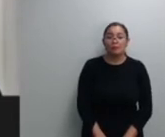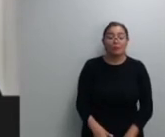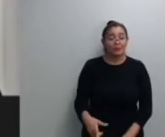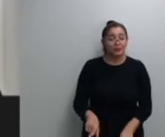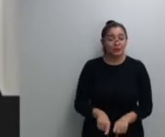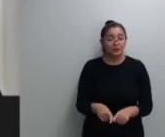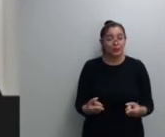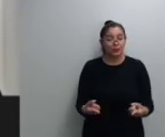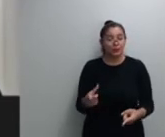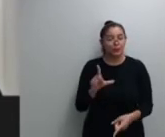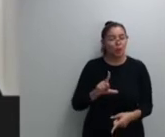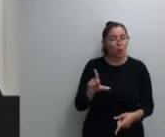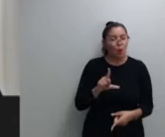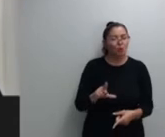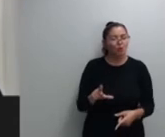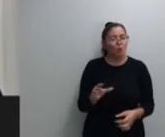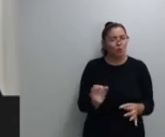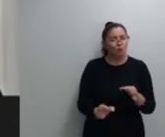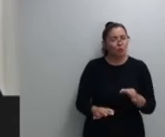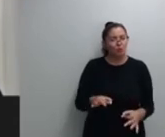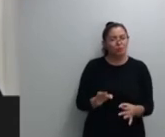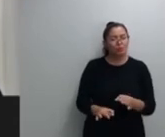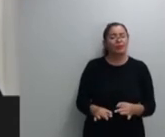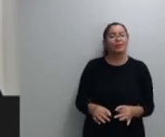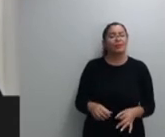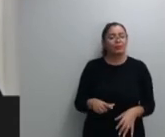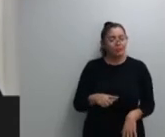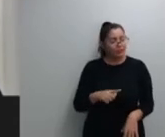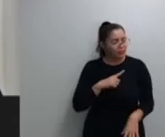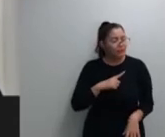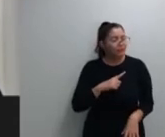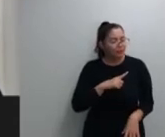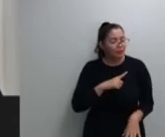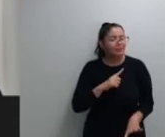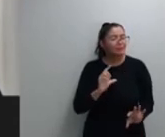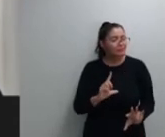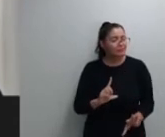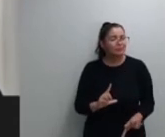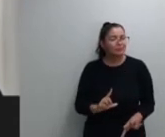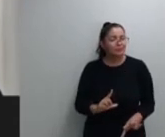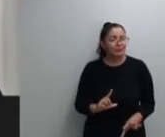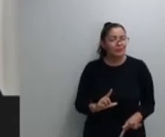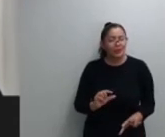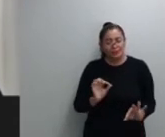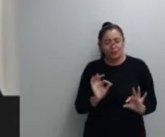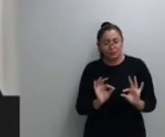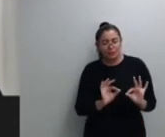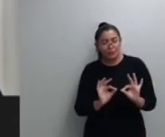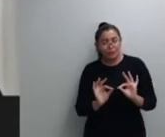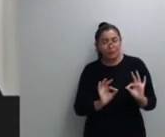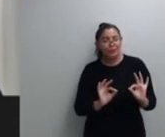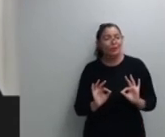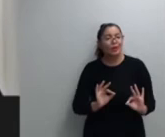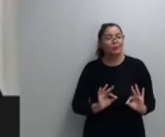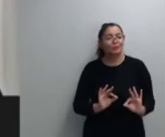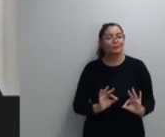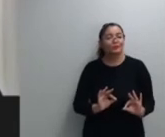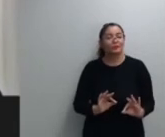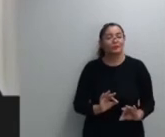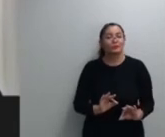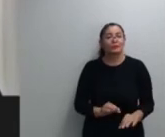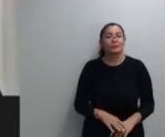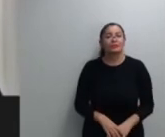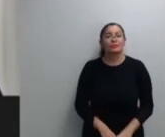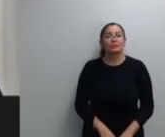penso que deve levar em consideração essas sutilezas que o caso apresenta. Daí porque eu peço a